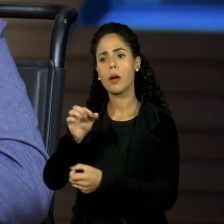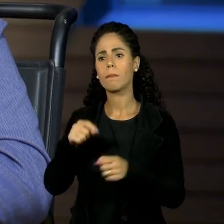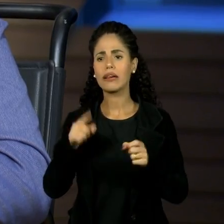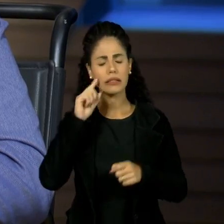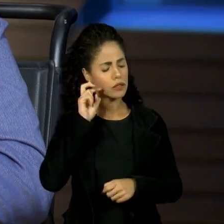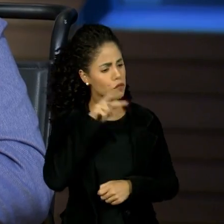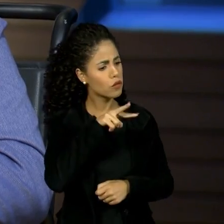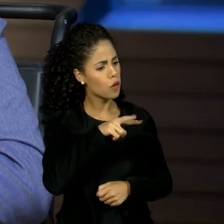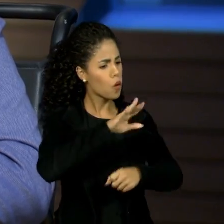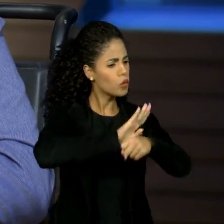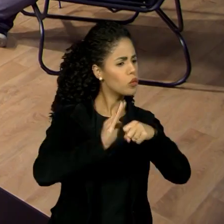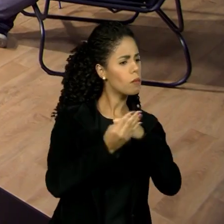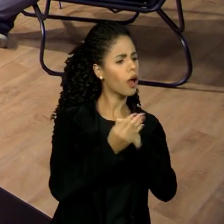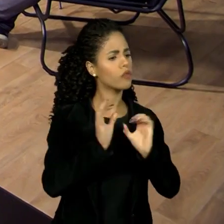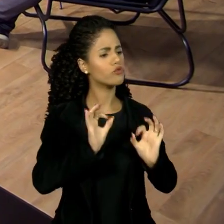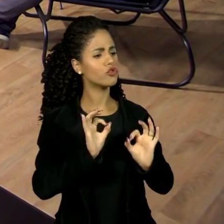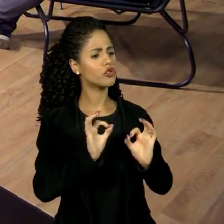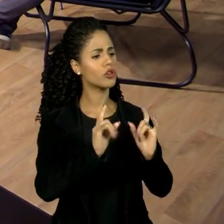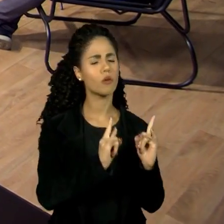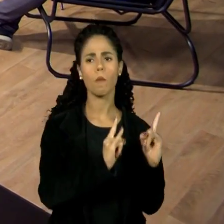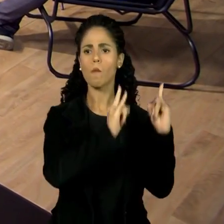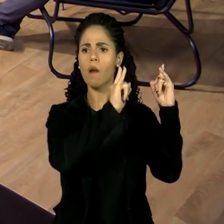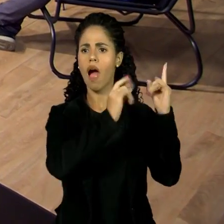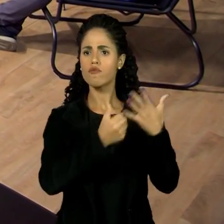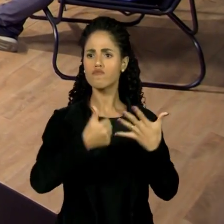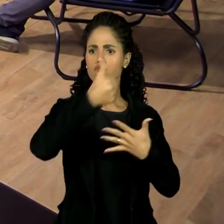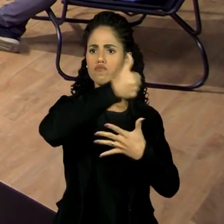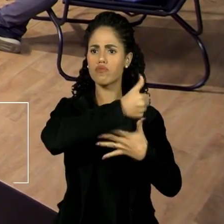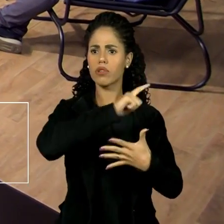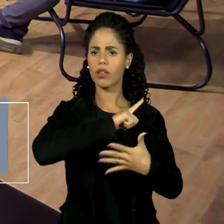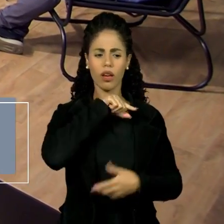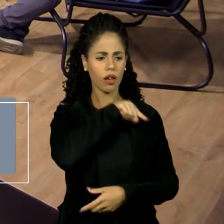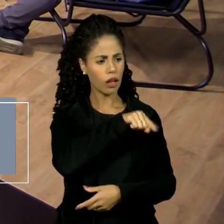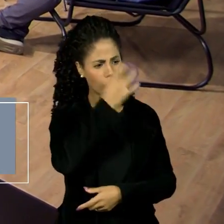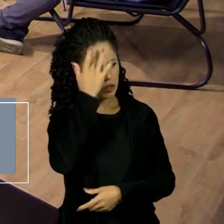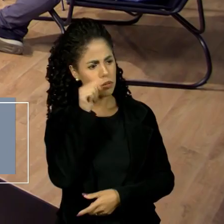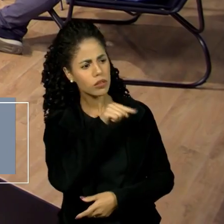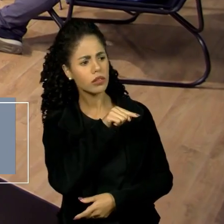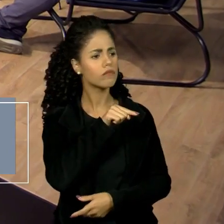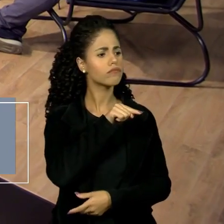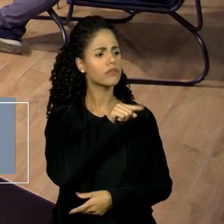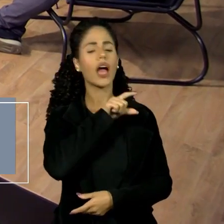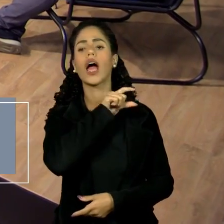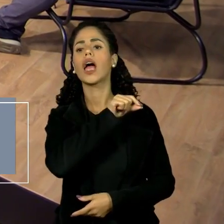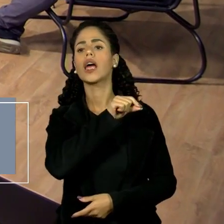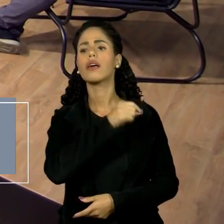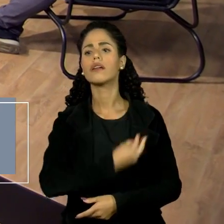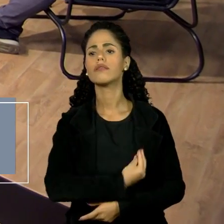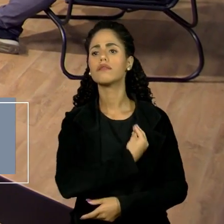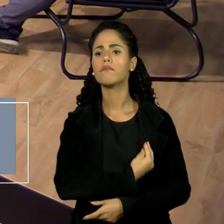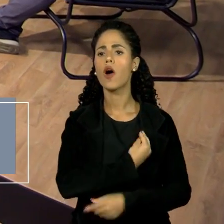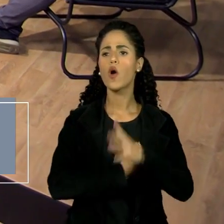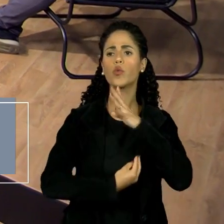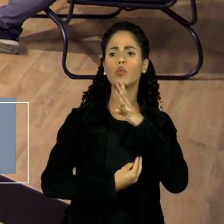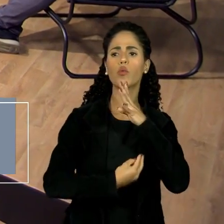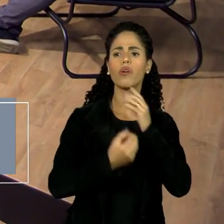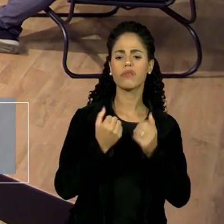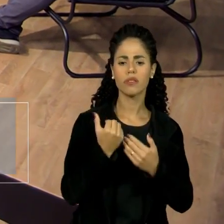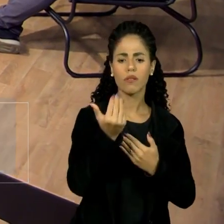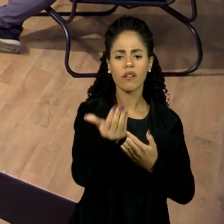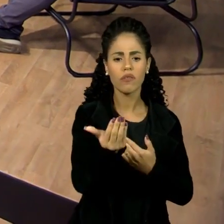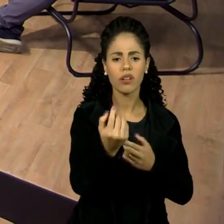edifício, num bairro privilegiado, as pessoas daquele edifício, quem mora em frente não conhece quem mora na sua